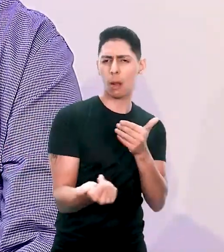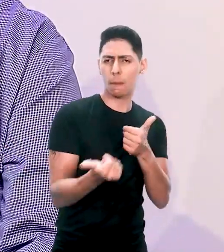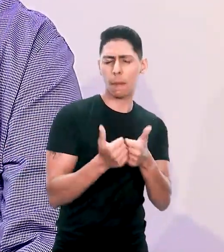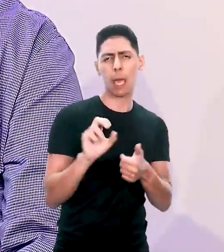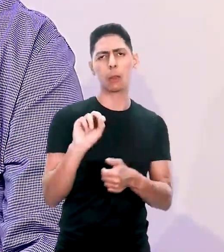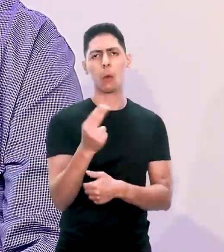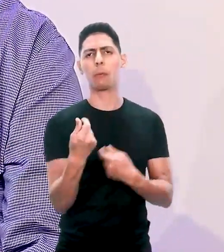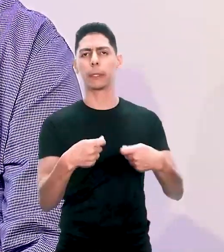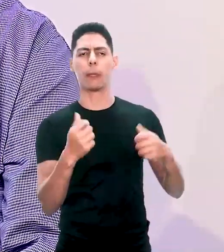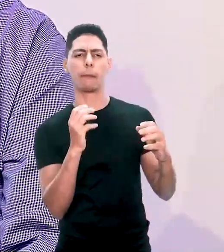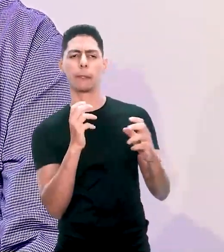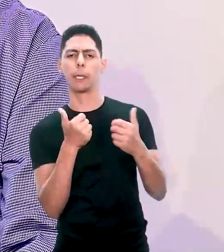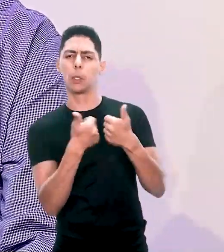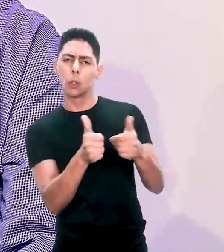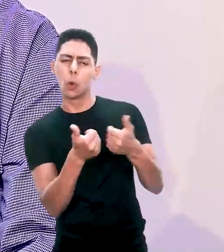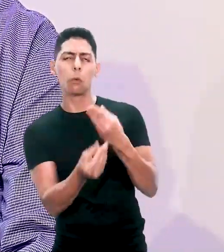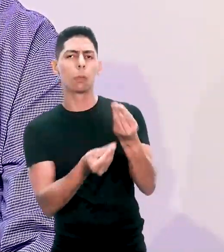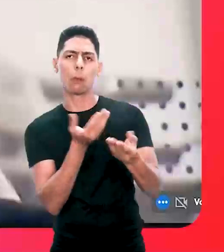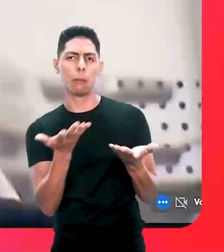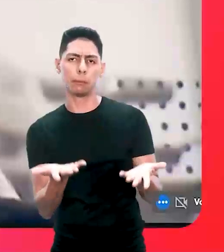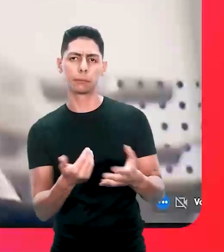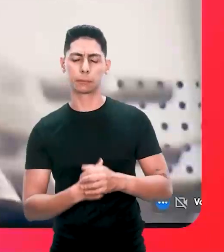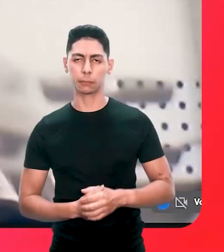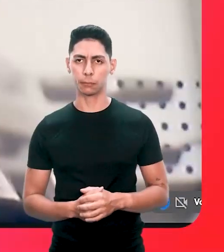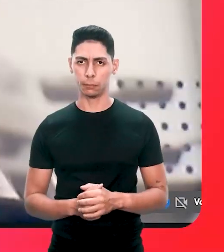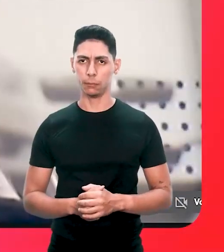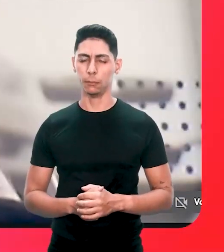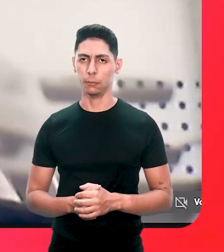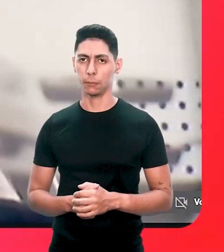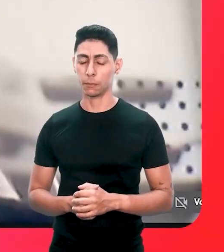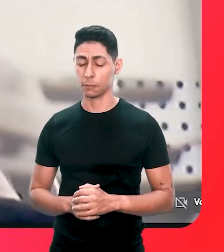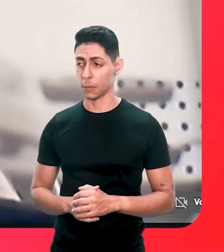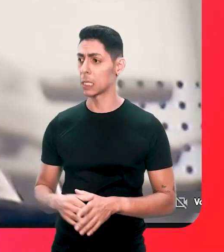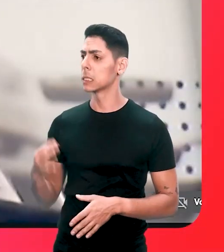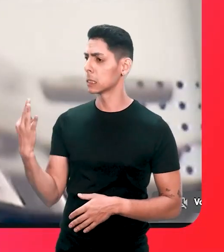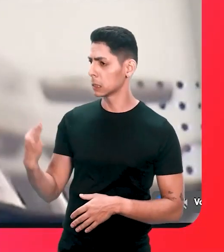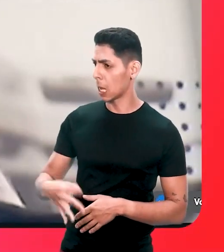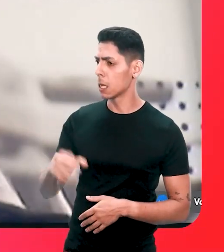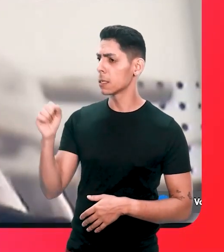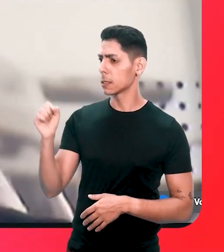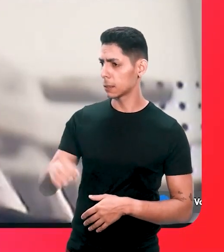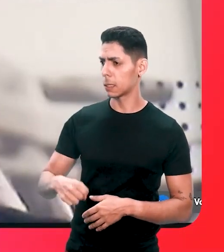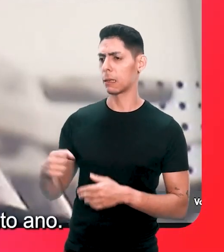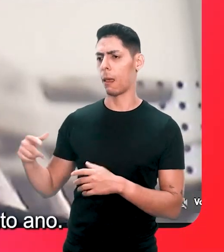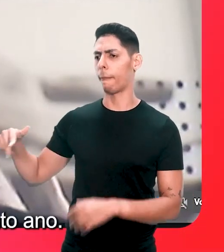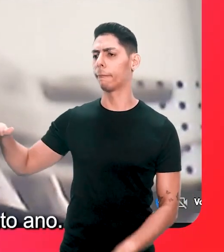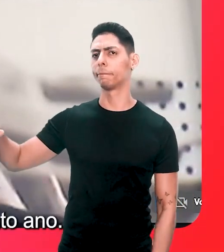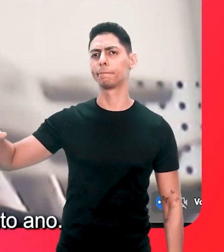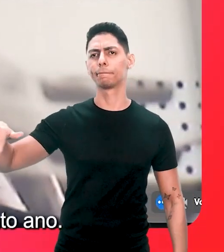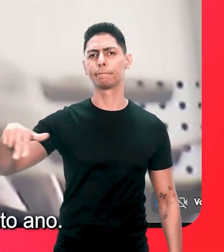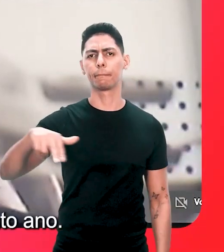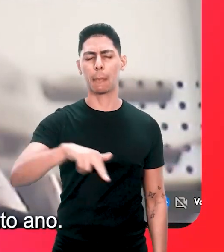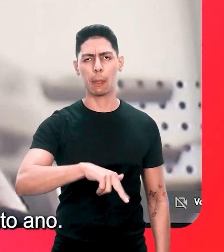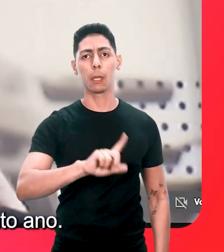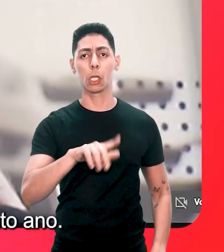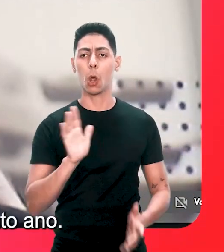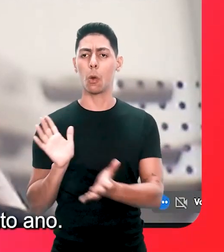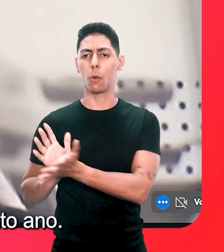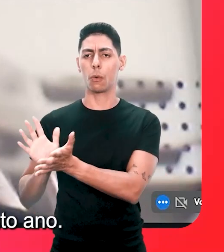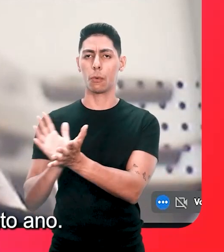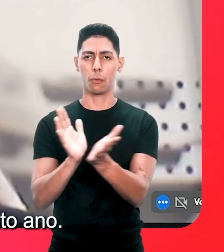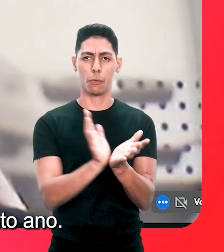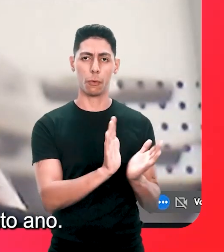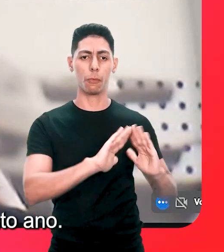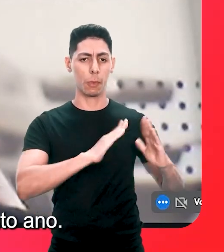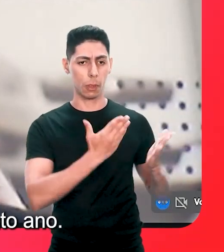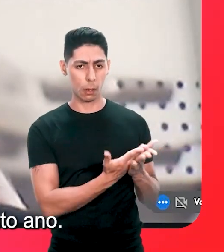pegar o bonde? Exatamente, eu ia caminhando, e olha só, isso era grupo escolar, aquele que